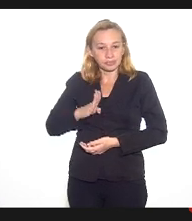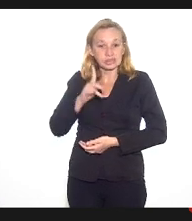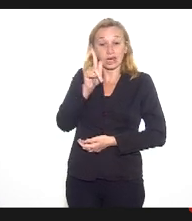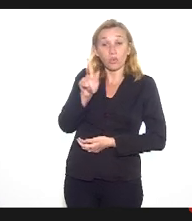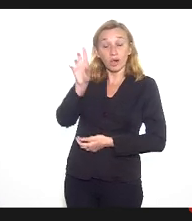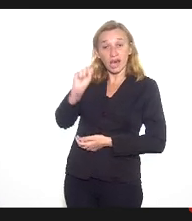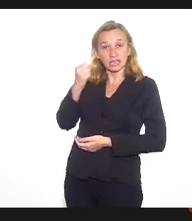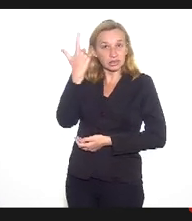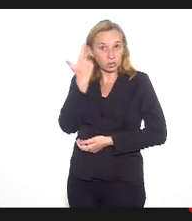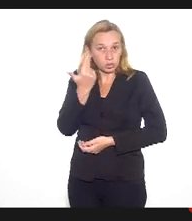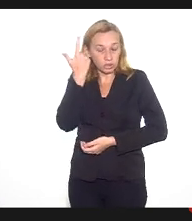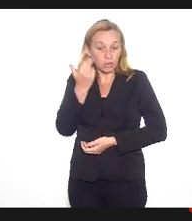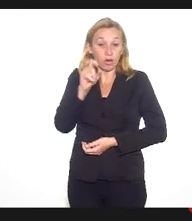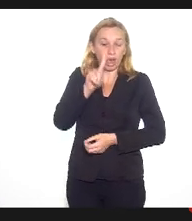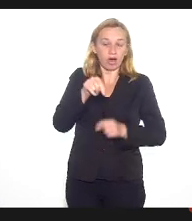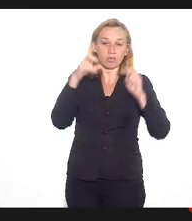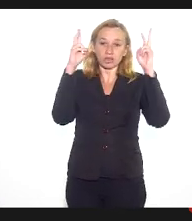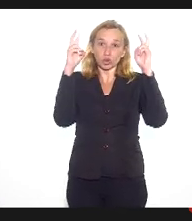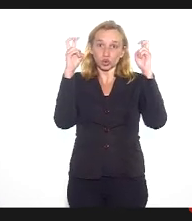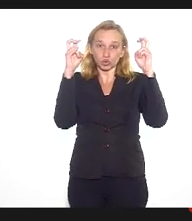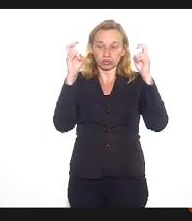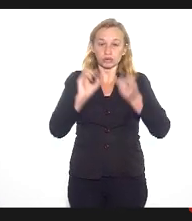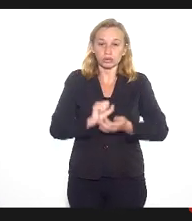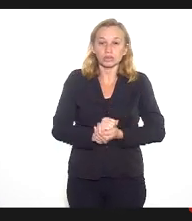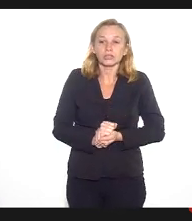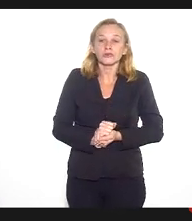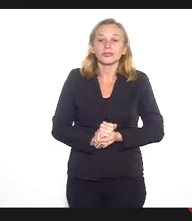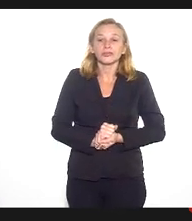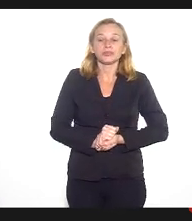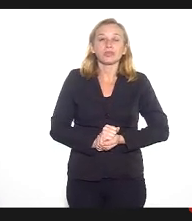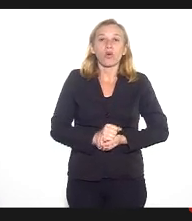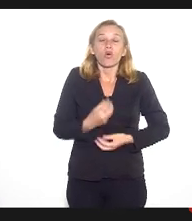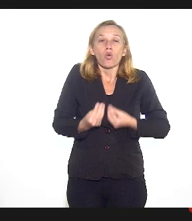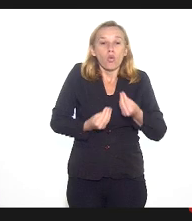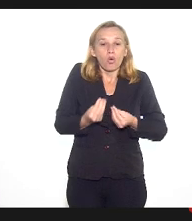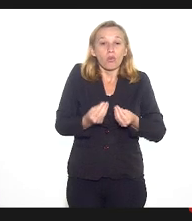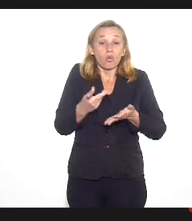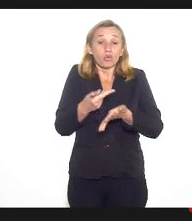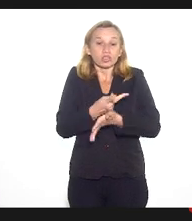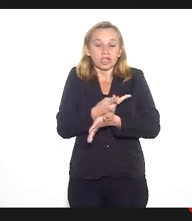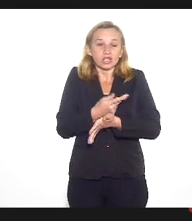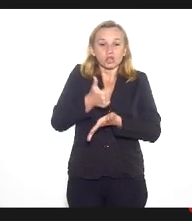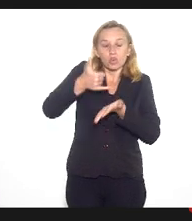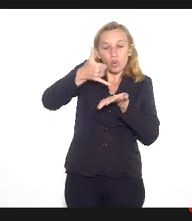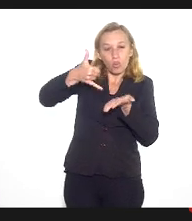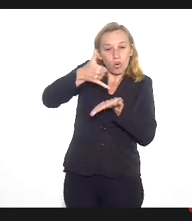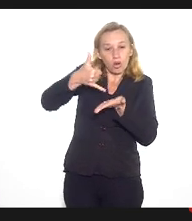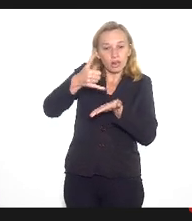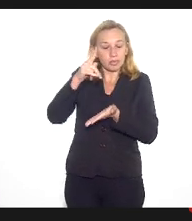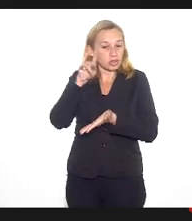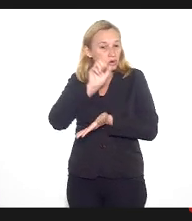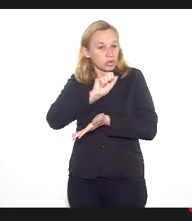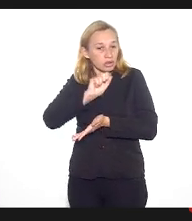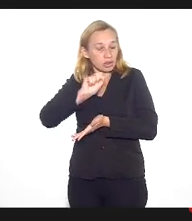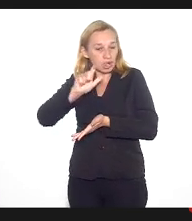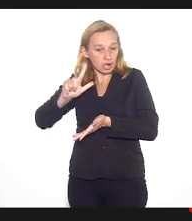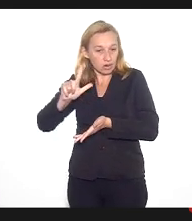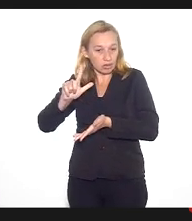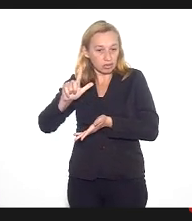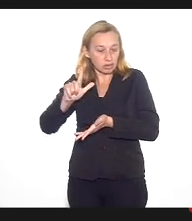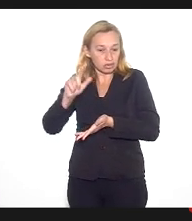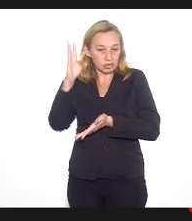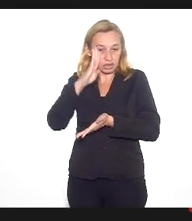natural. Esse é um assunto que está em voga, então, como acontece com o óleo, então a Petrogal Brasil atualmente